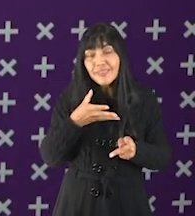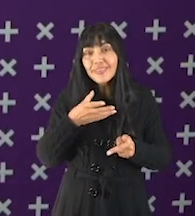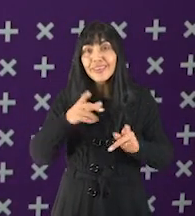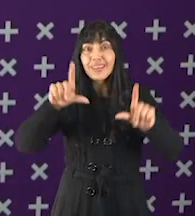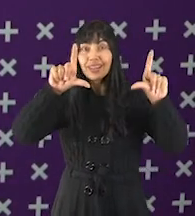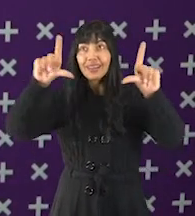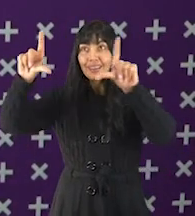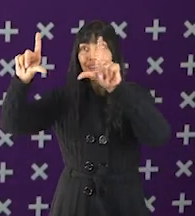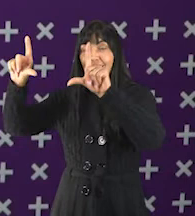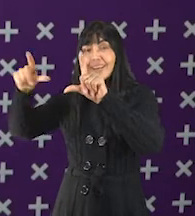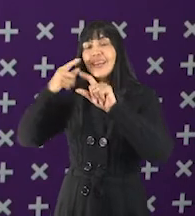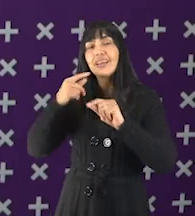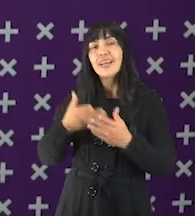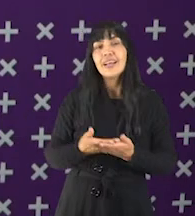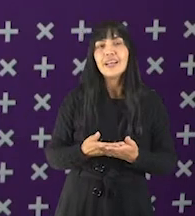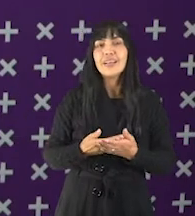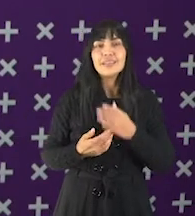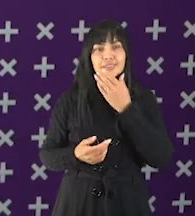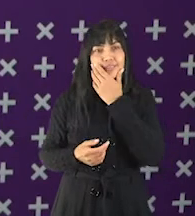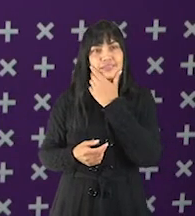nosso painel. Acenem para mim.